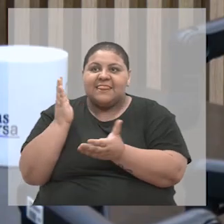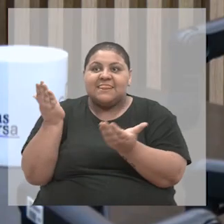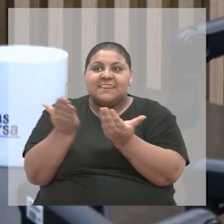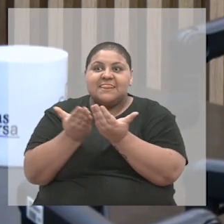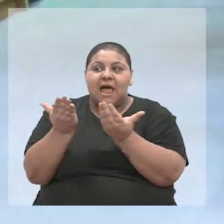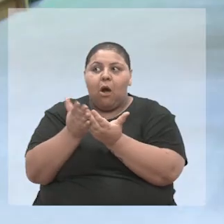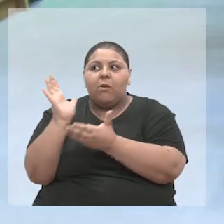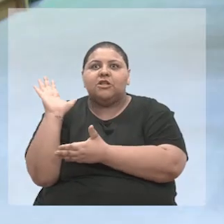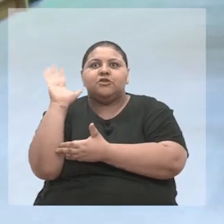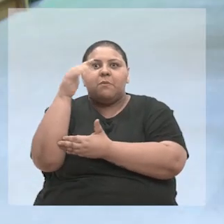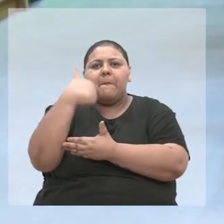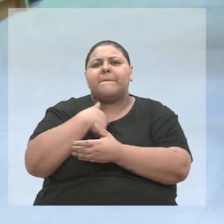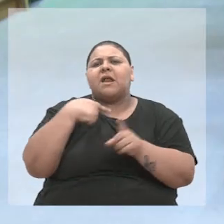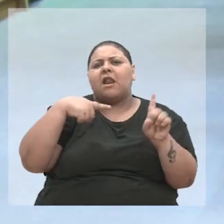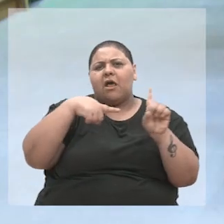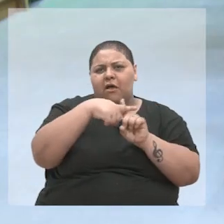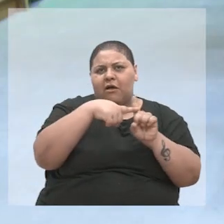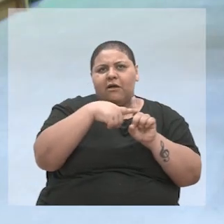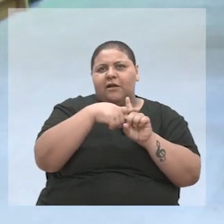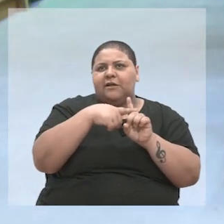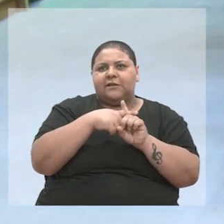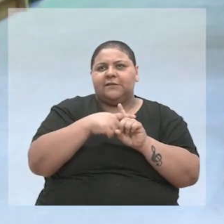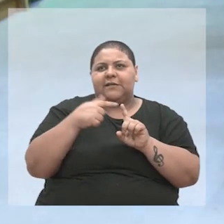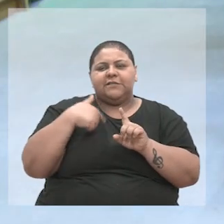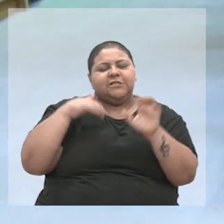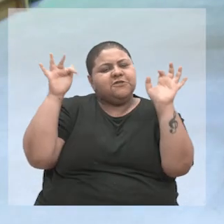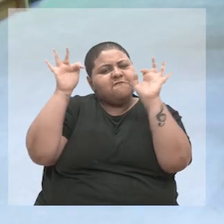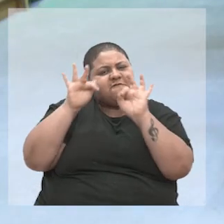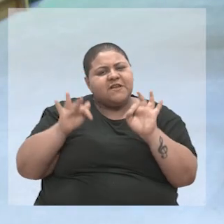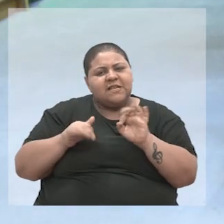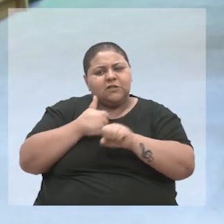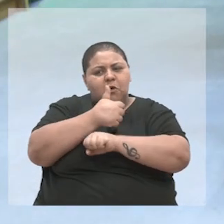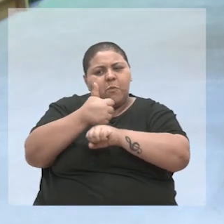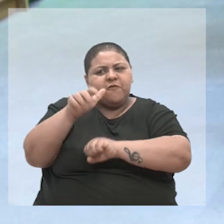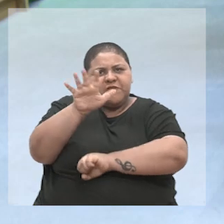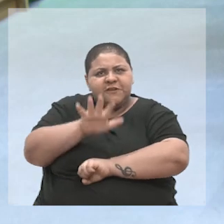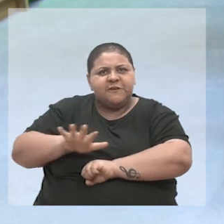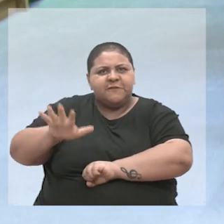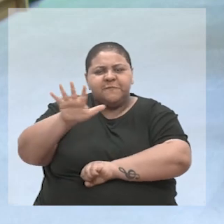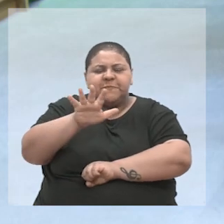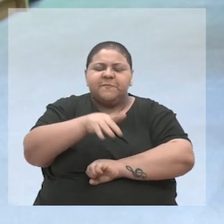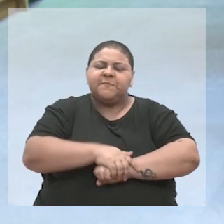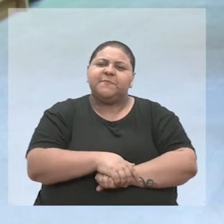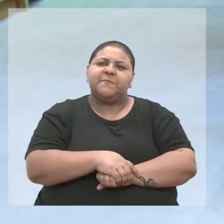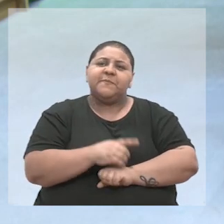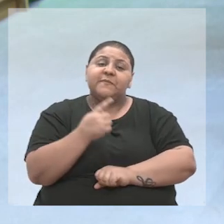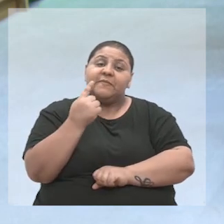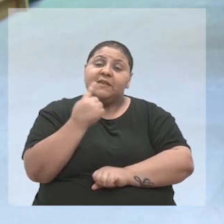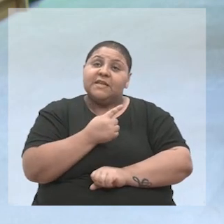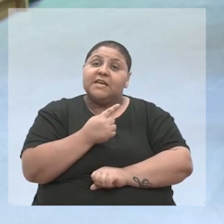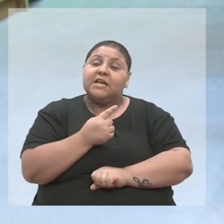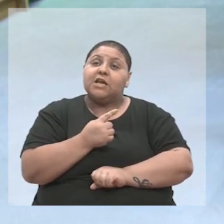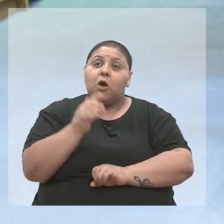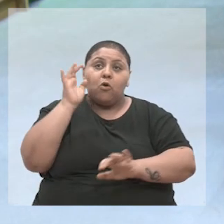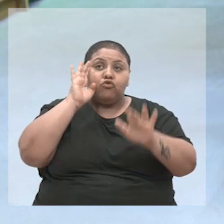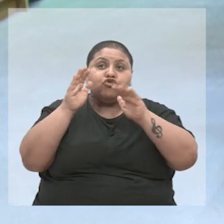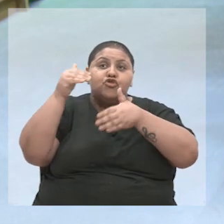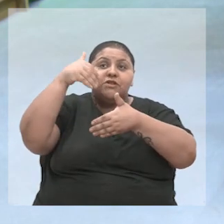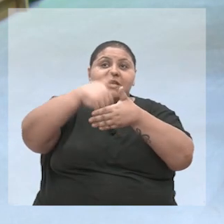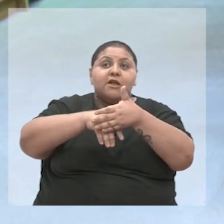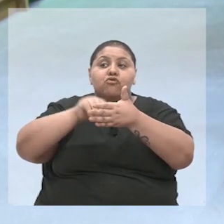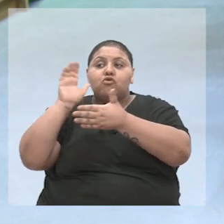para nós, né? Nos realiza como profissional da área. Lourenço, qual que é o sonho dentro do handebol?